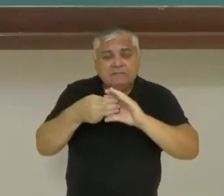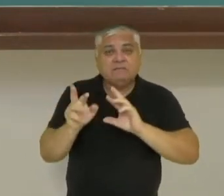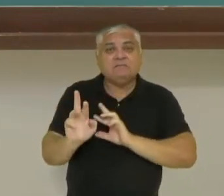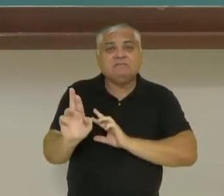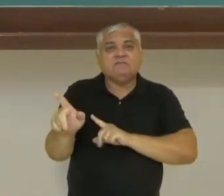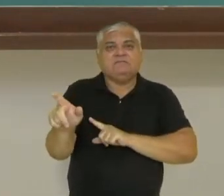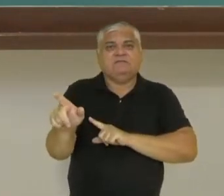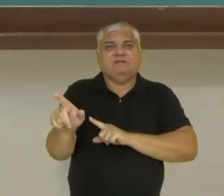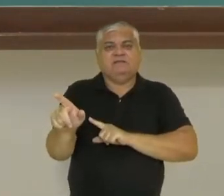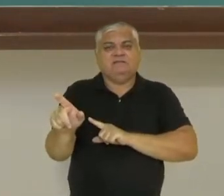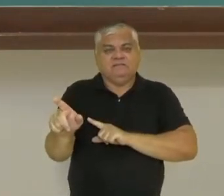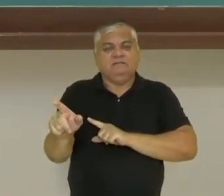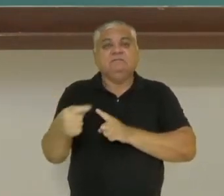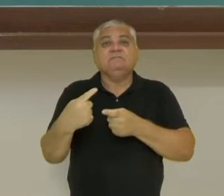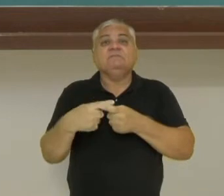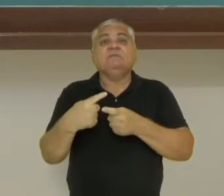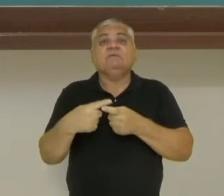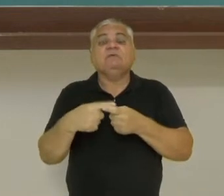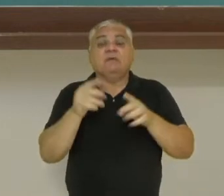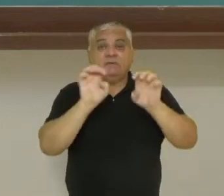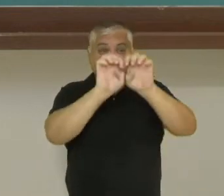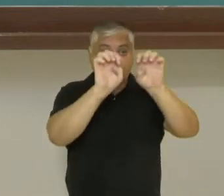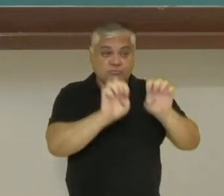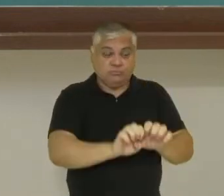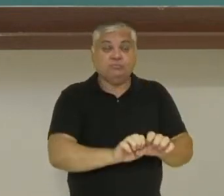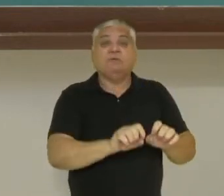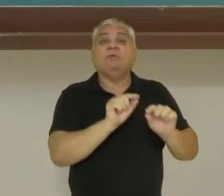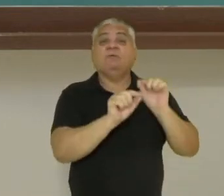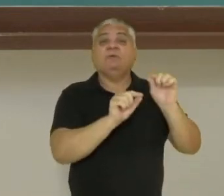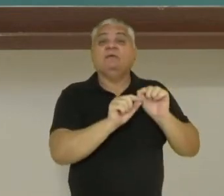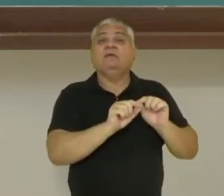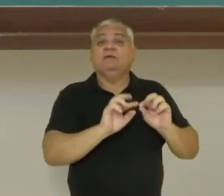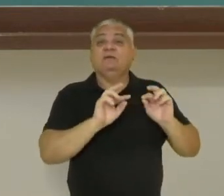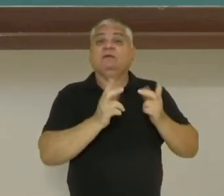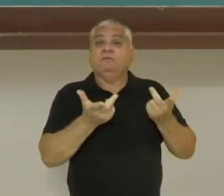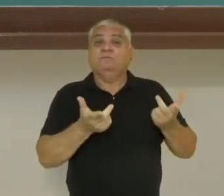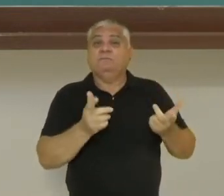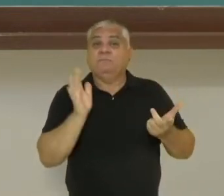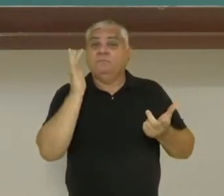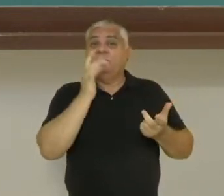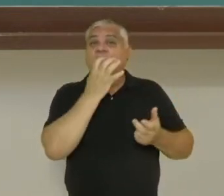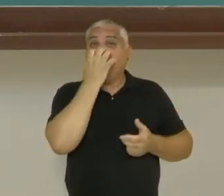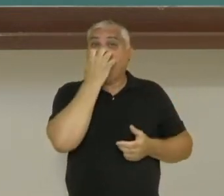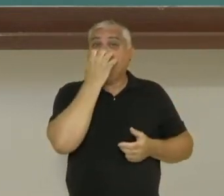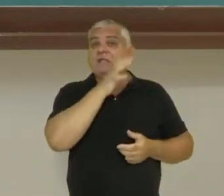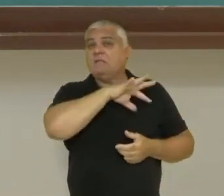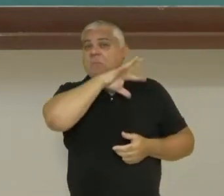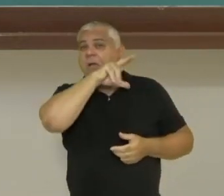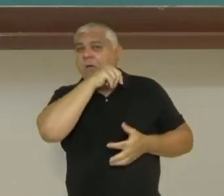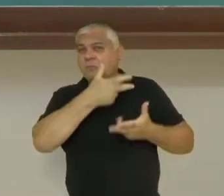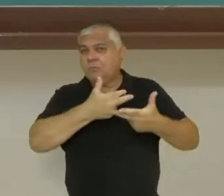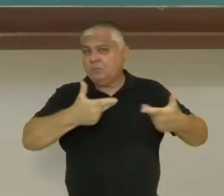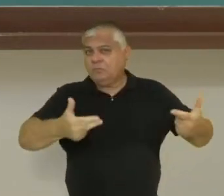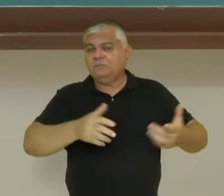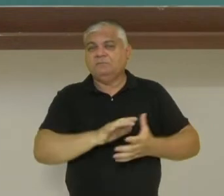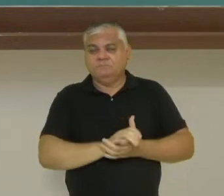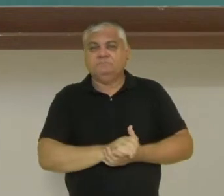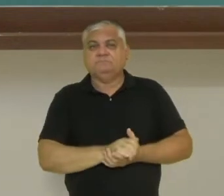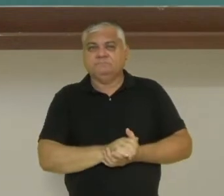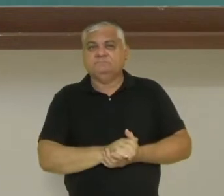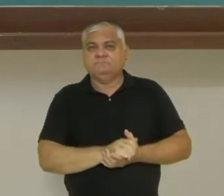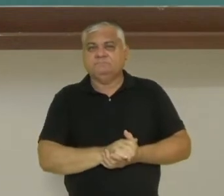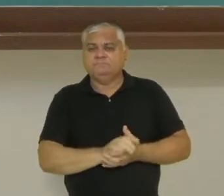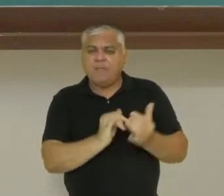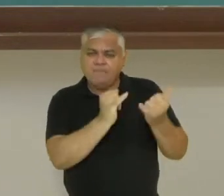diferente, tá? Da estrutura celular do animal, dos animais. Tem coisas